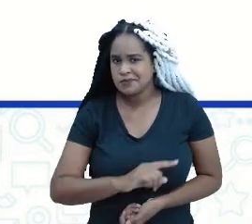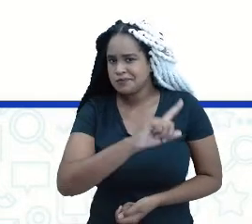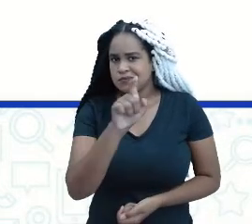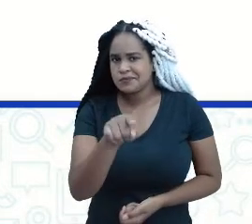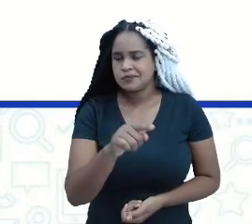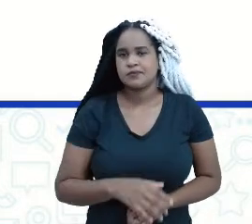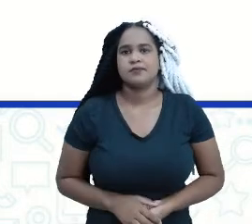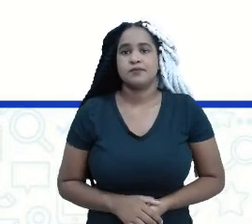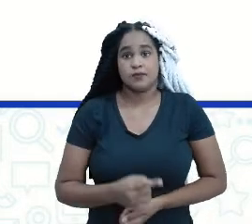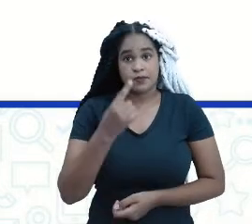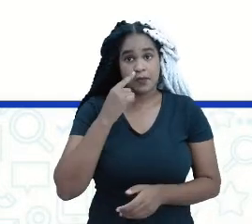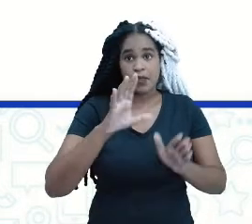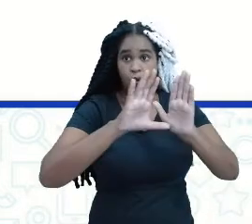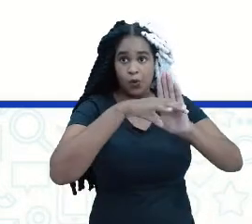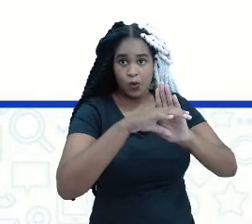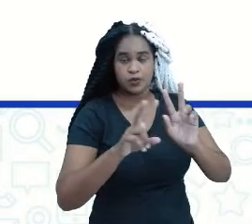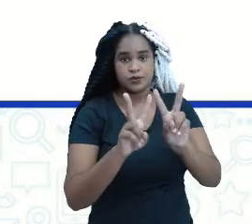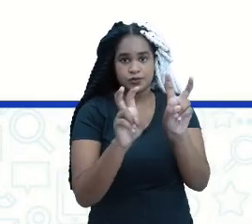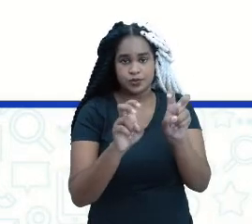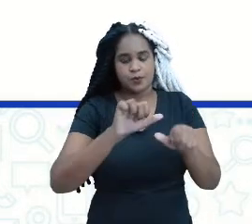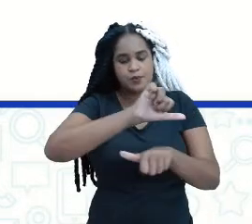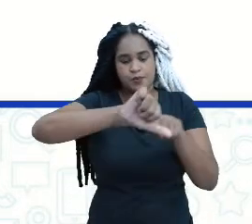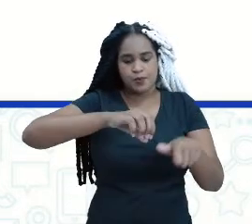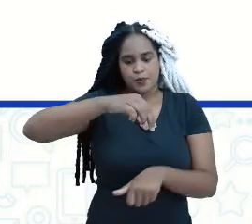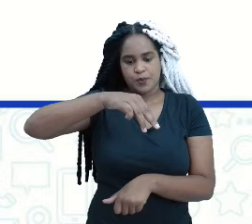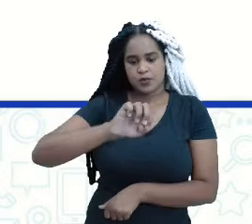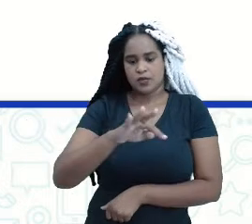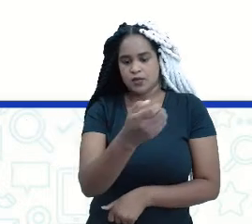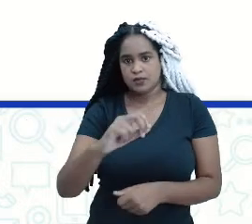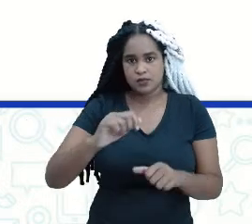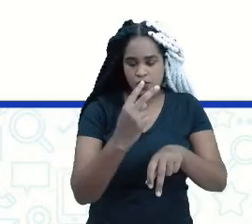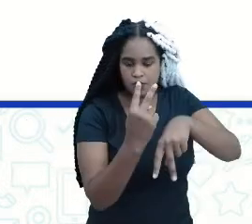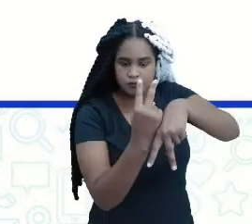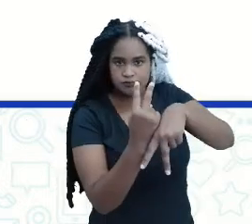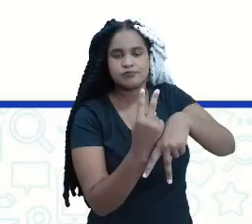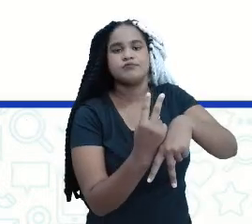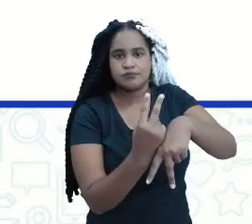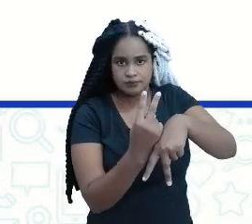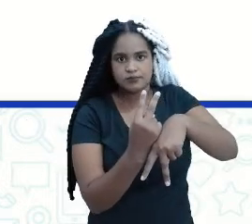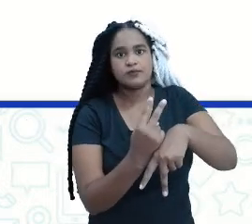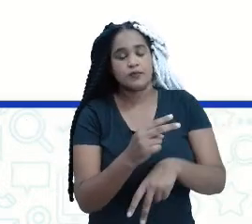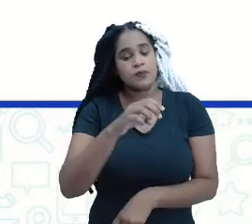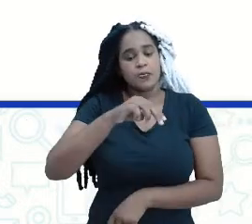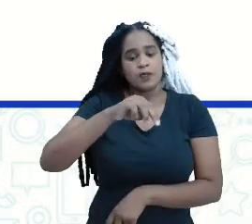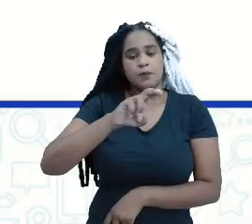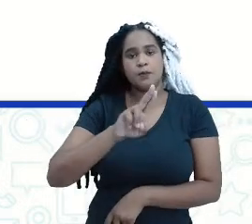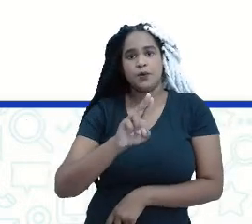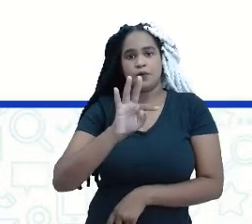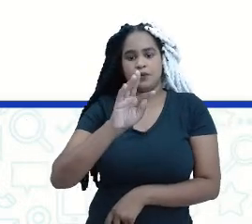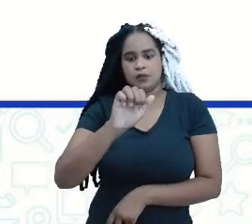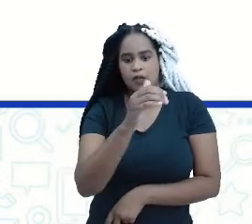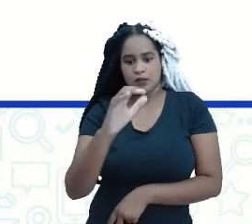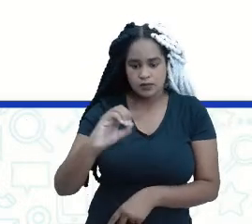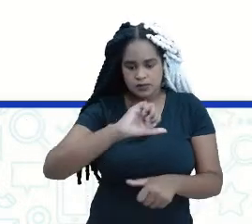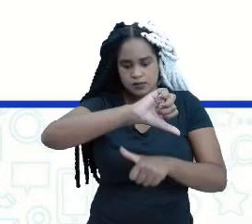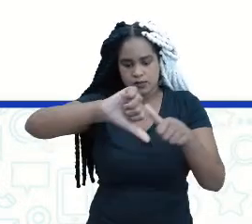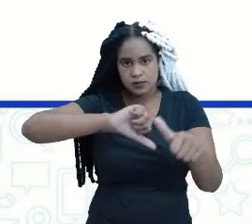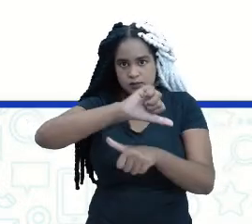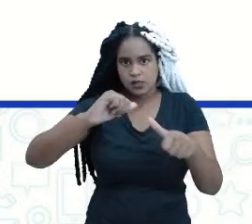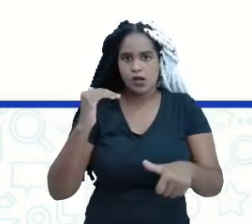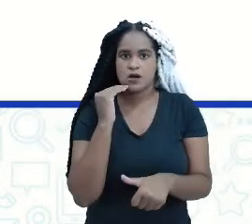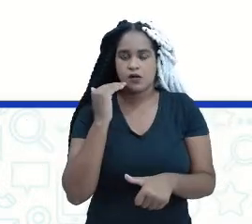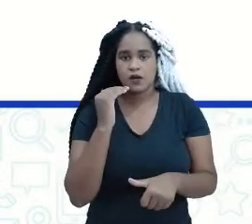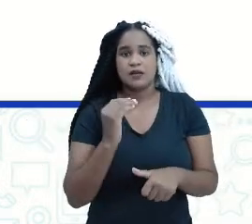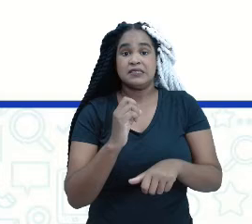gente? Conceito de mutações cromossômicas, né? Então, essas mutações, quando elas ocorrem, elas causam o